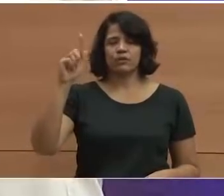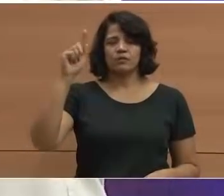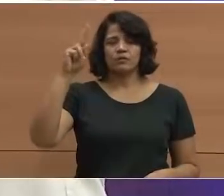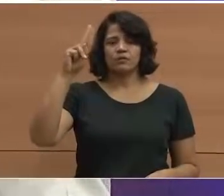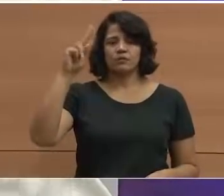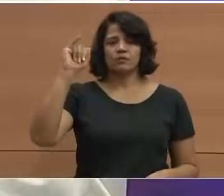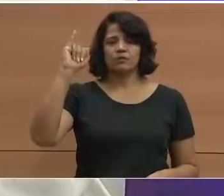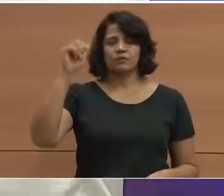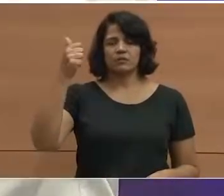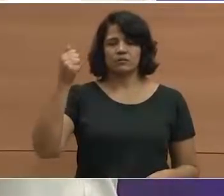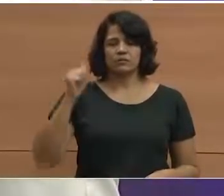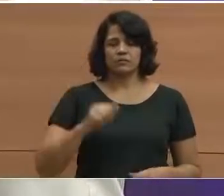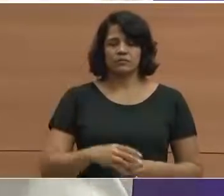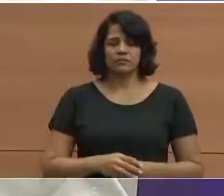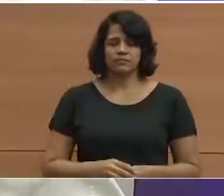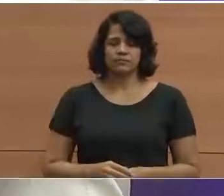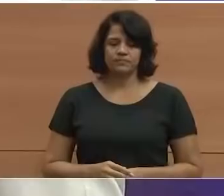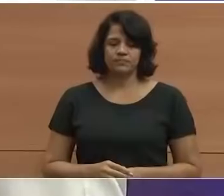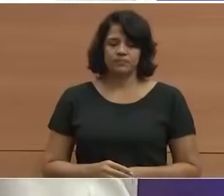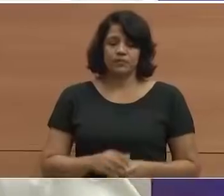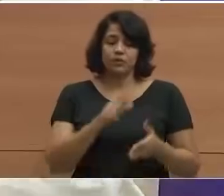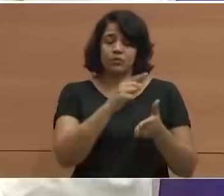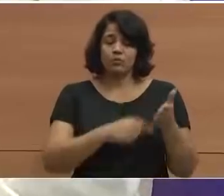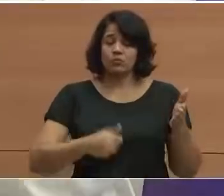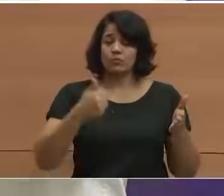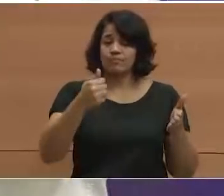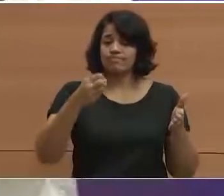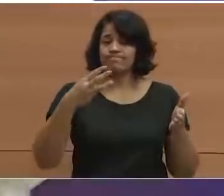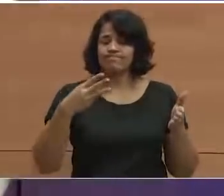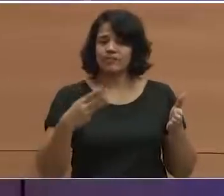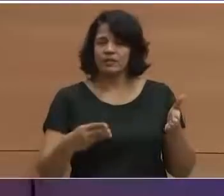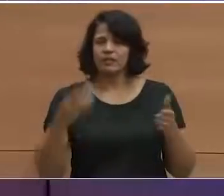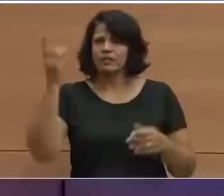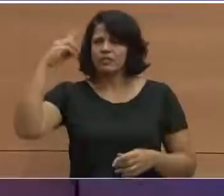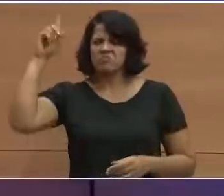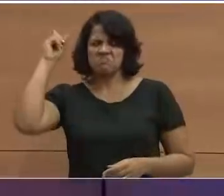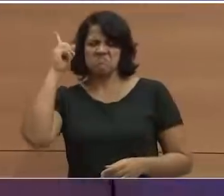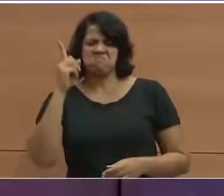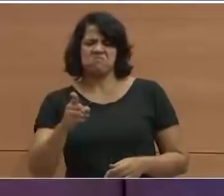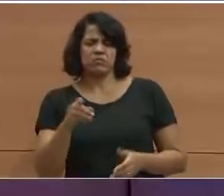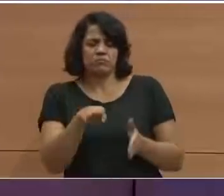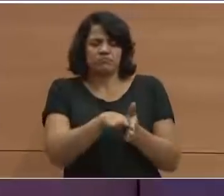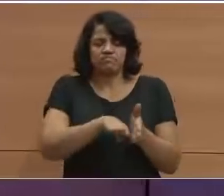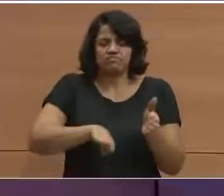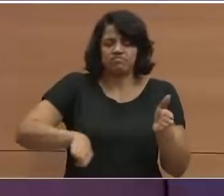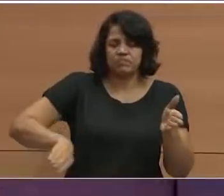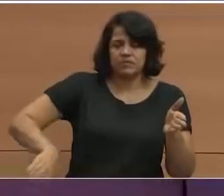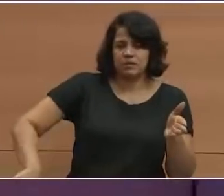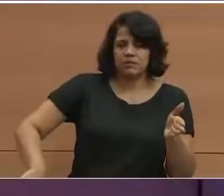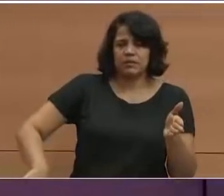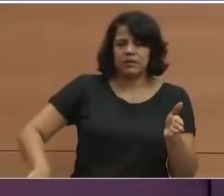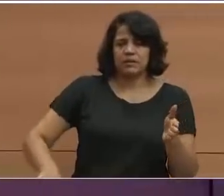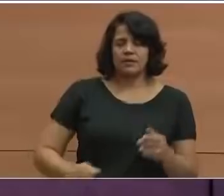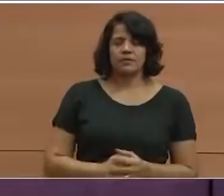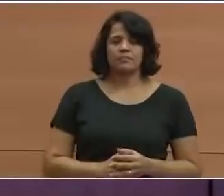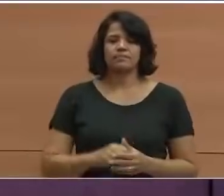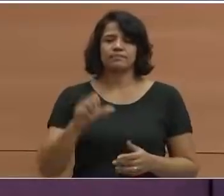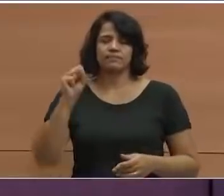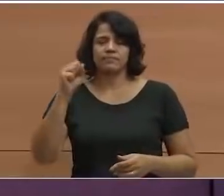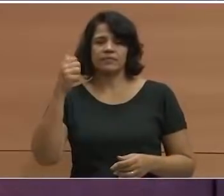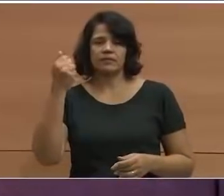manda separar a Barnabé e a Saulo para a obra que eu os tenho